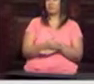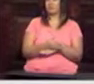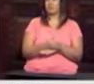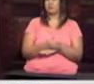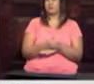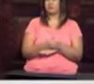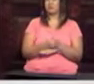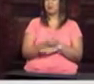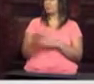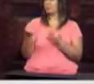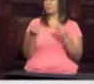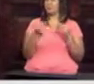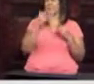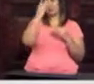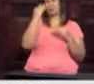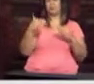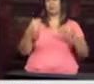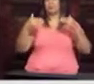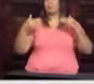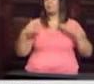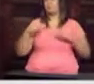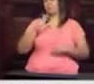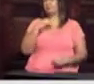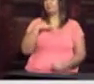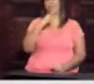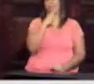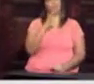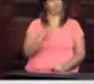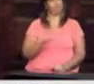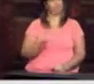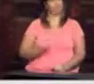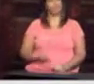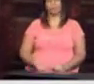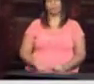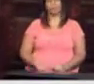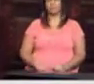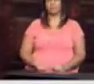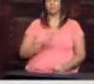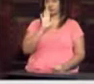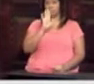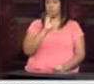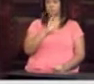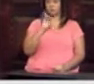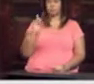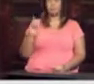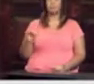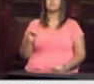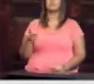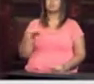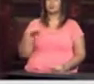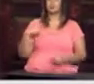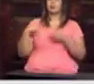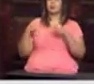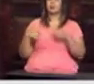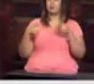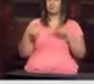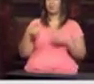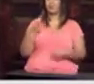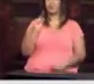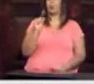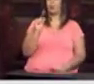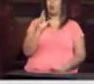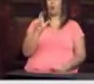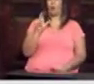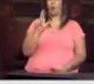mas não conhece as comunidades. A Cidade de Deus tem um lugar, presidente, que é conhecida como Rocinha 2.